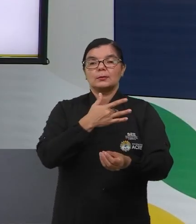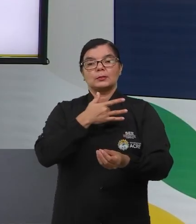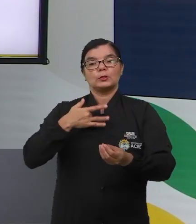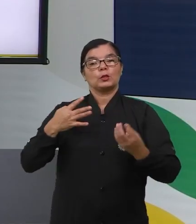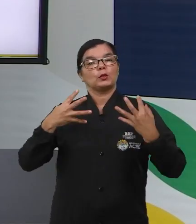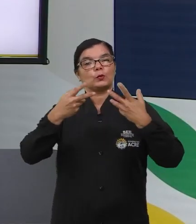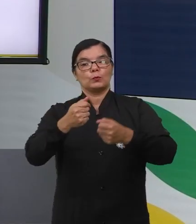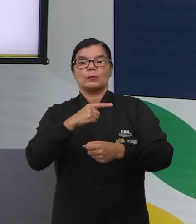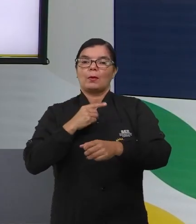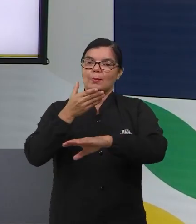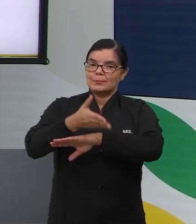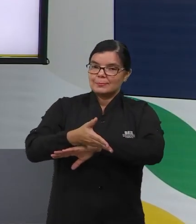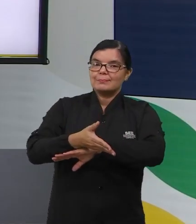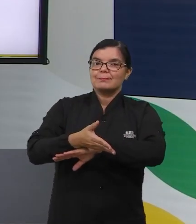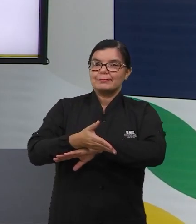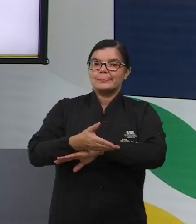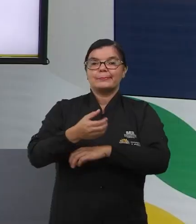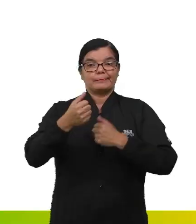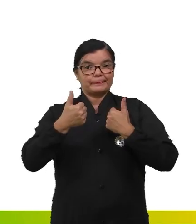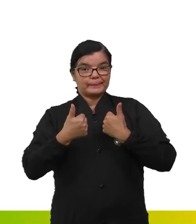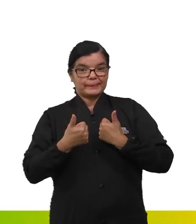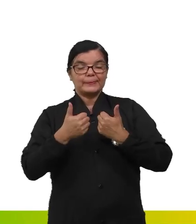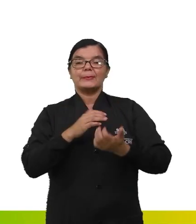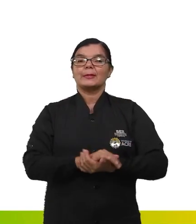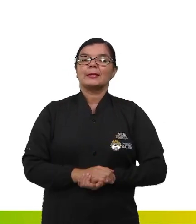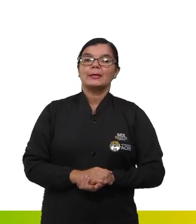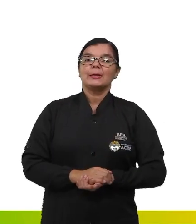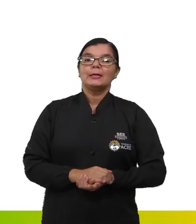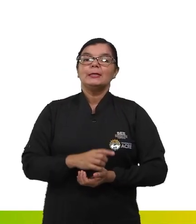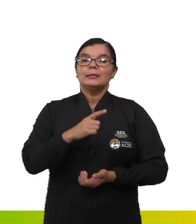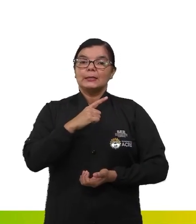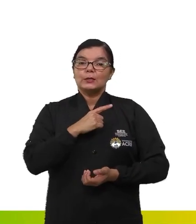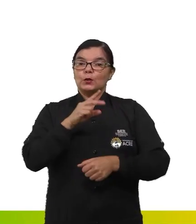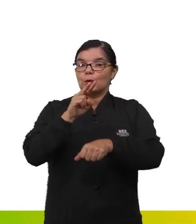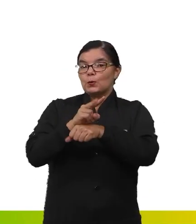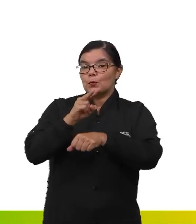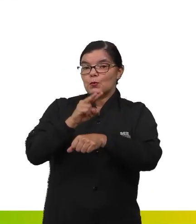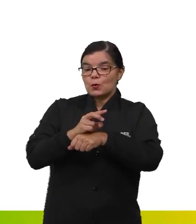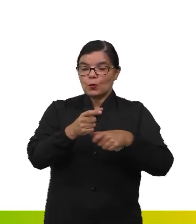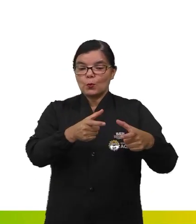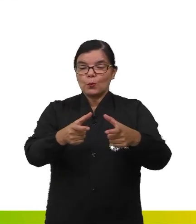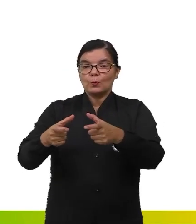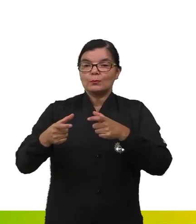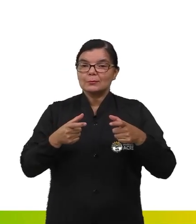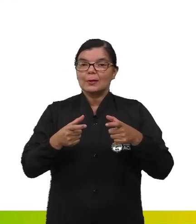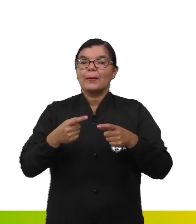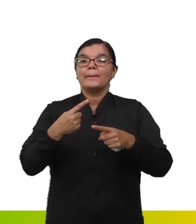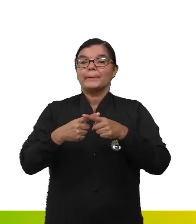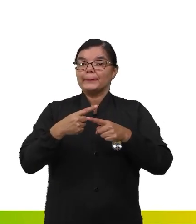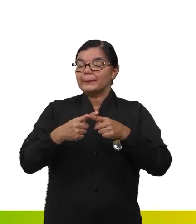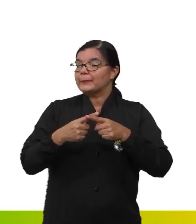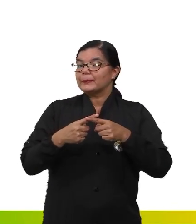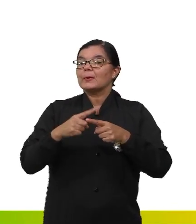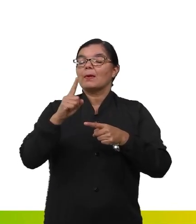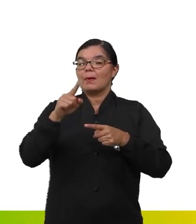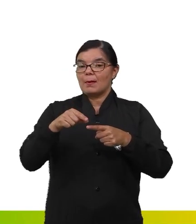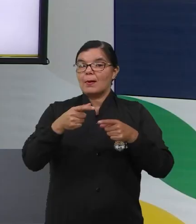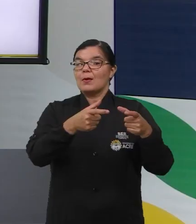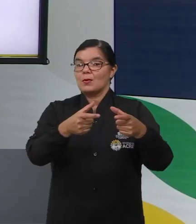tenha acesso. Tranquilo? E aqui, por fim, cuidado com o ambiente, porque o ambiente é